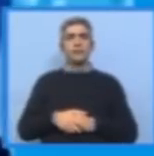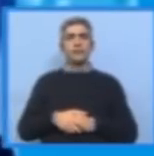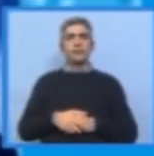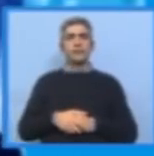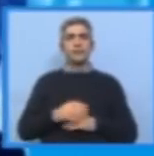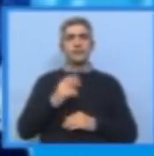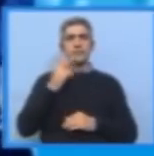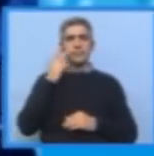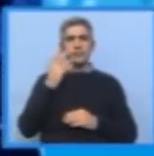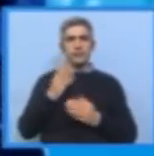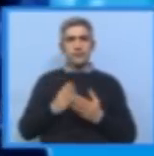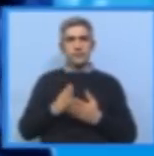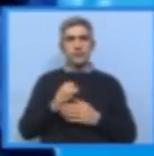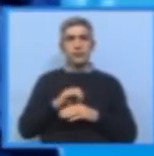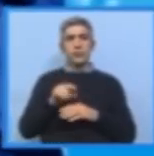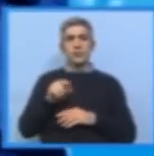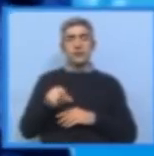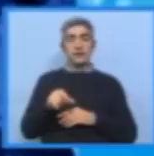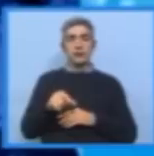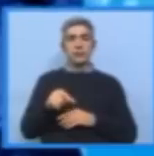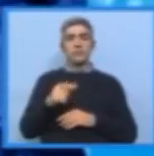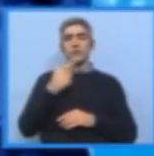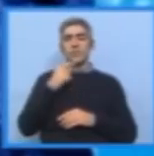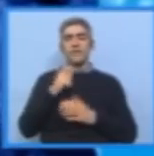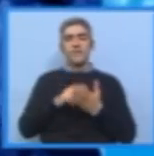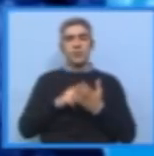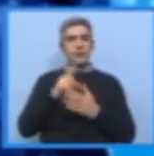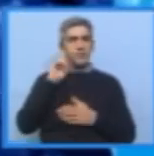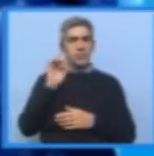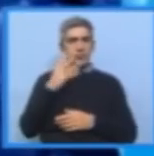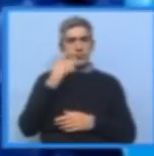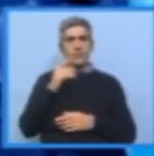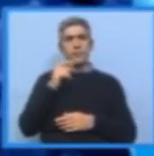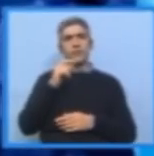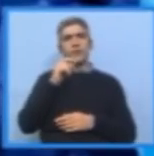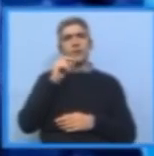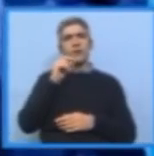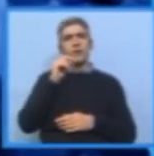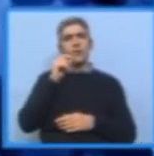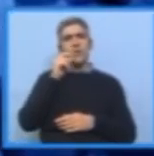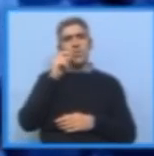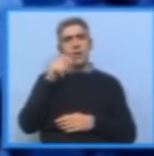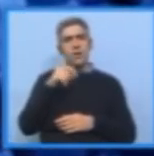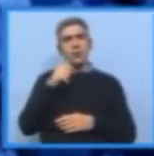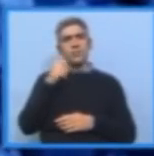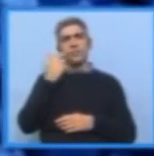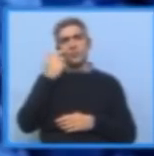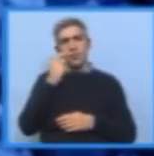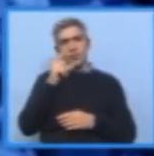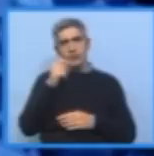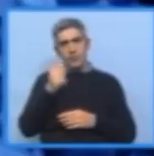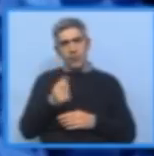e a vivermos. E por isso não nos pode faltar o principal. Os ucranianos, não sei se foram tão bem espertos